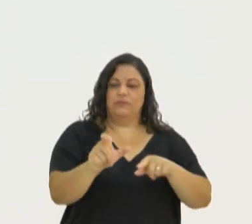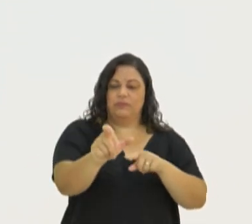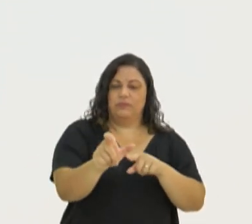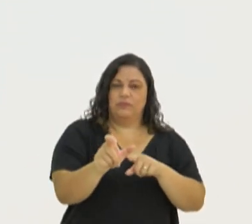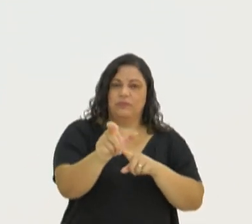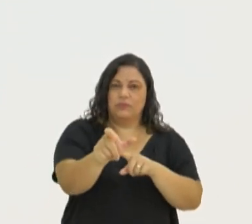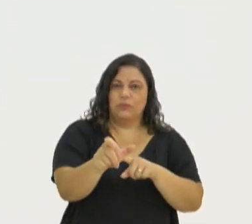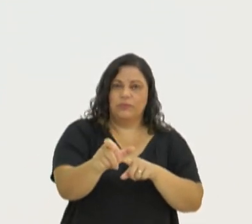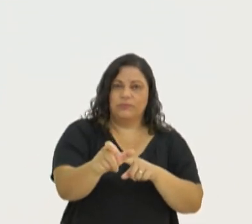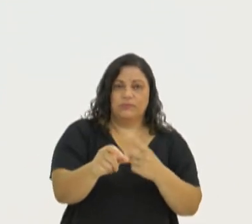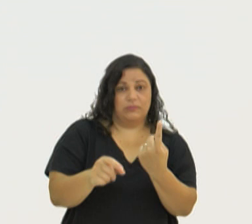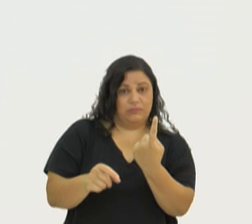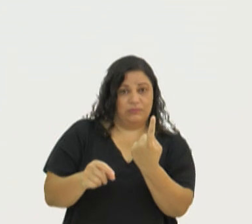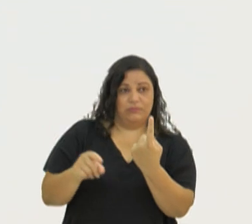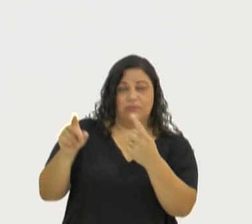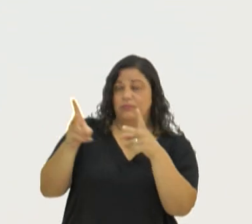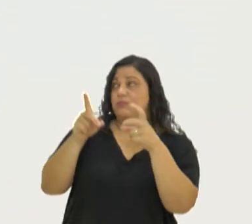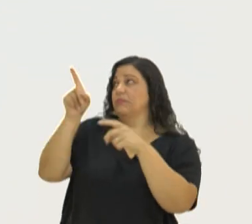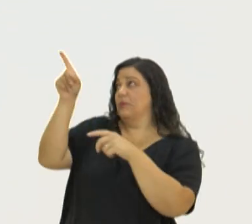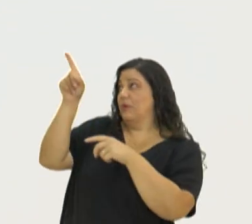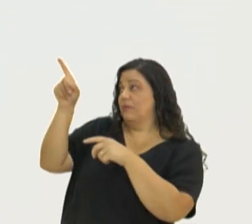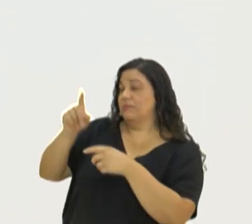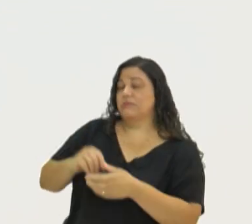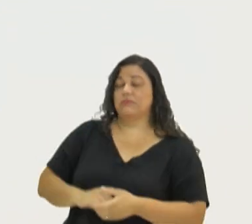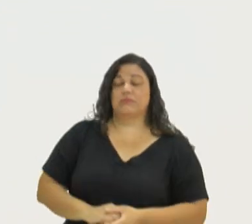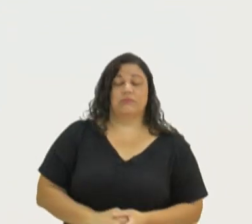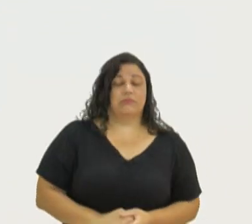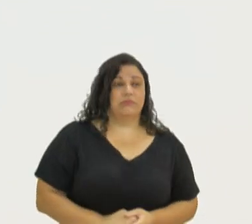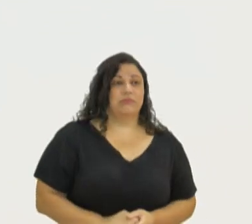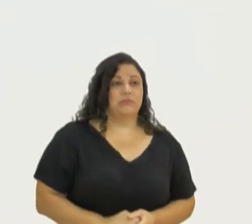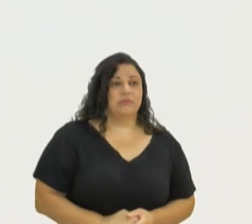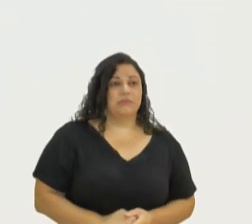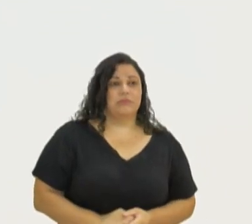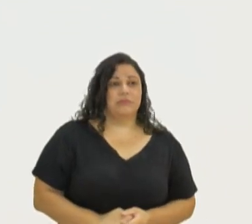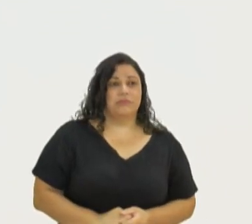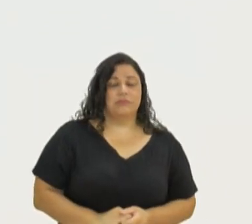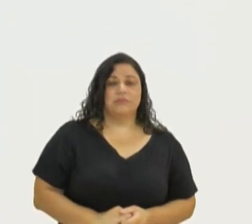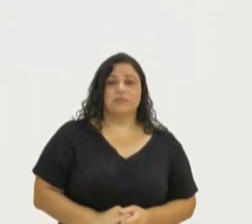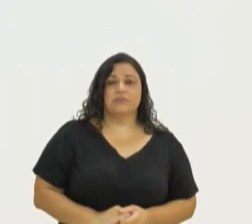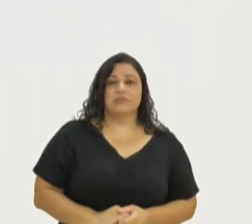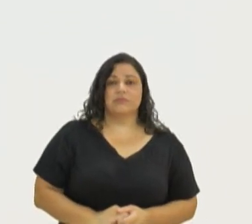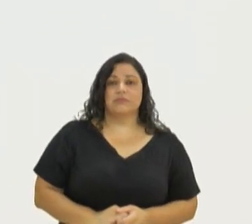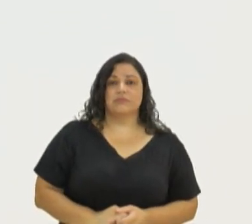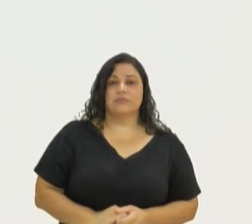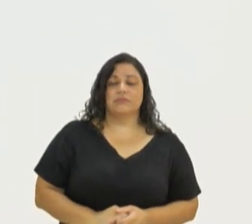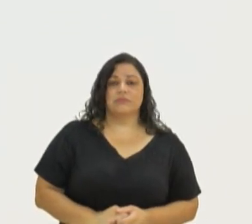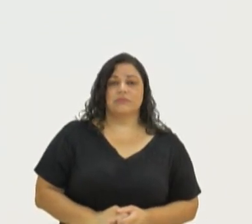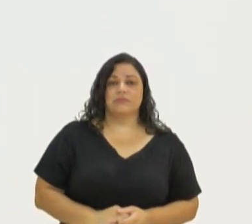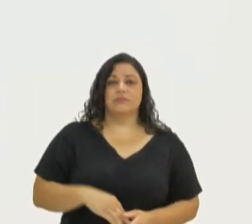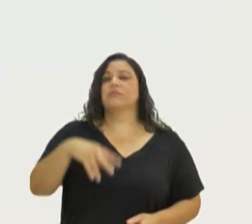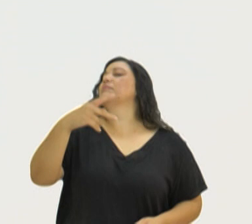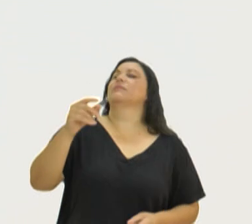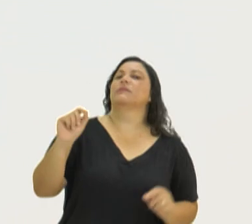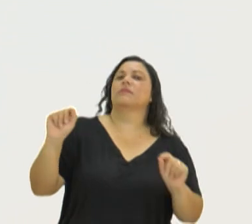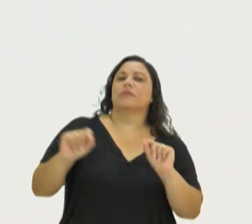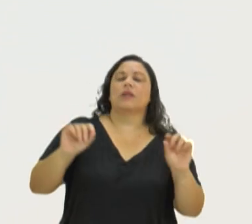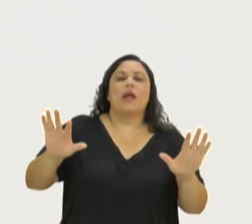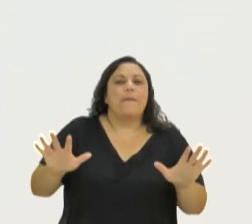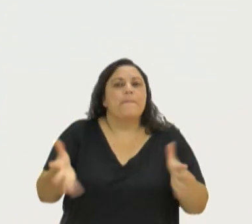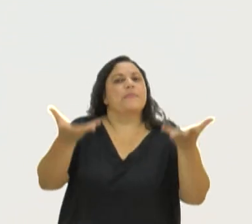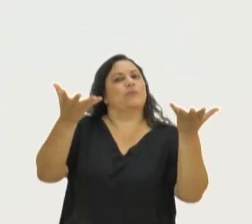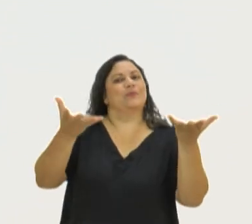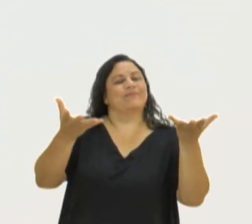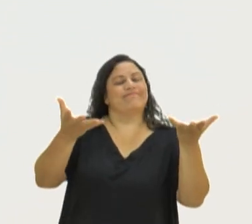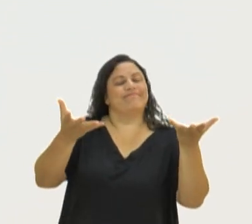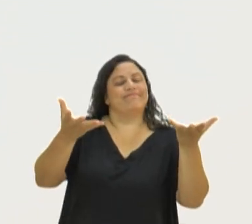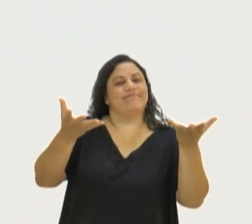vez. E o que acontece quando o peão chega lá no final? Nós chamamos isso de promoção. Nós podemos promover o peão,